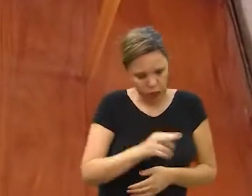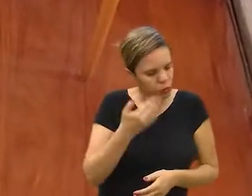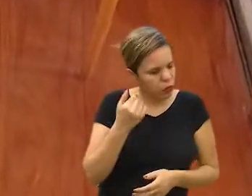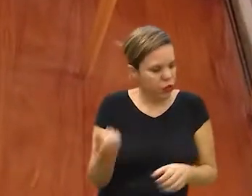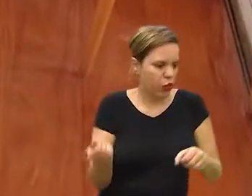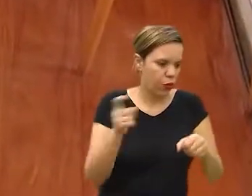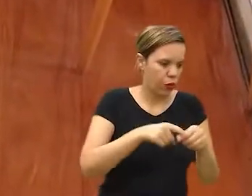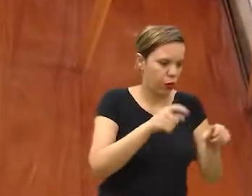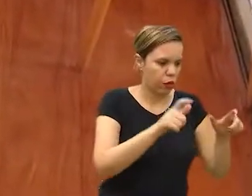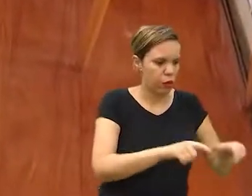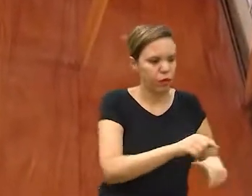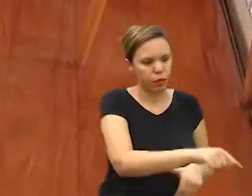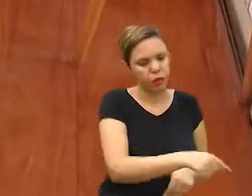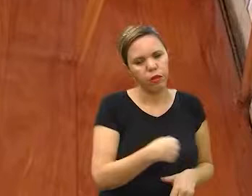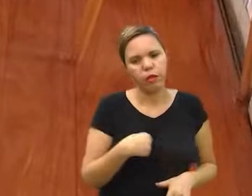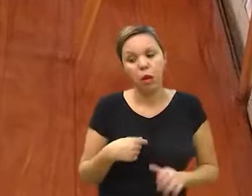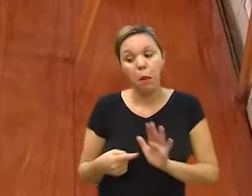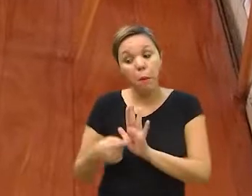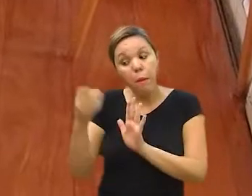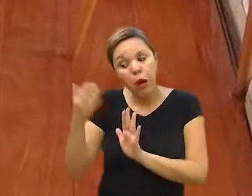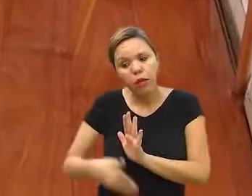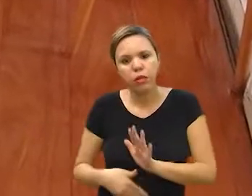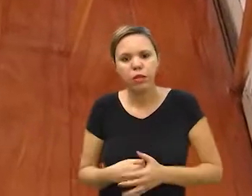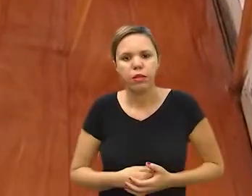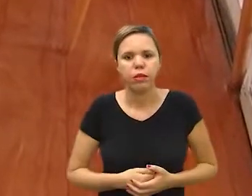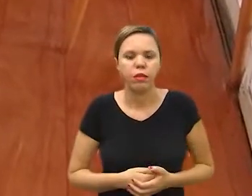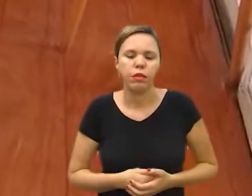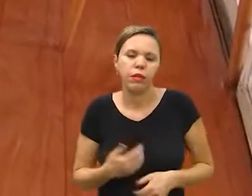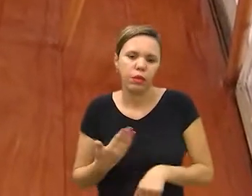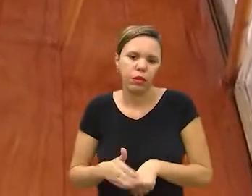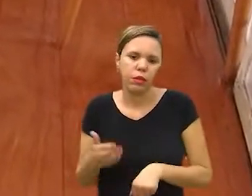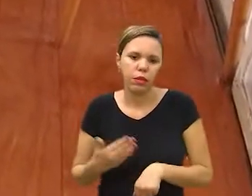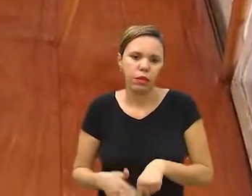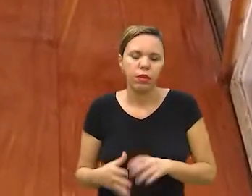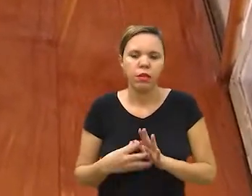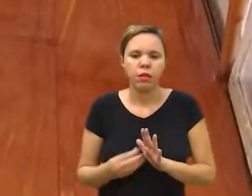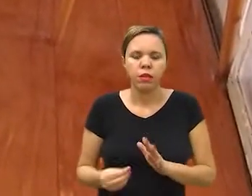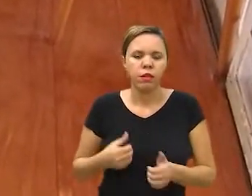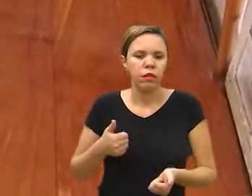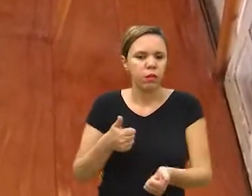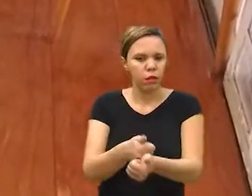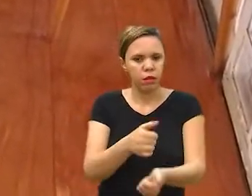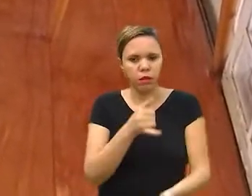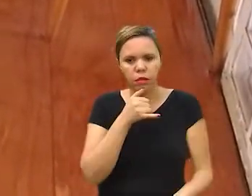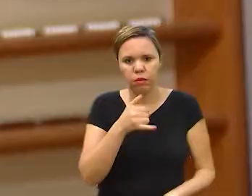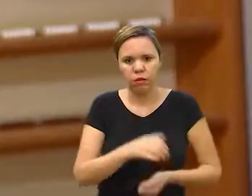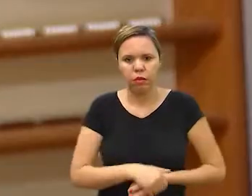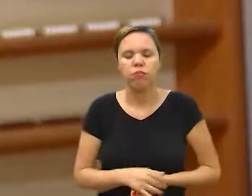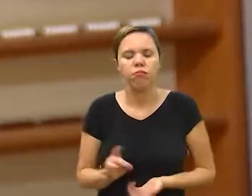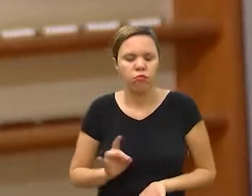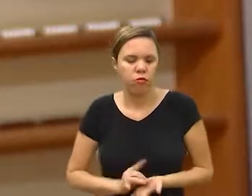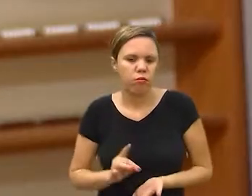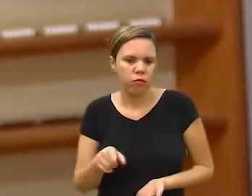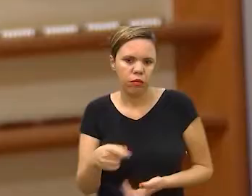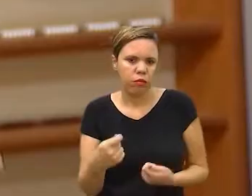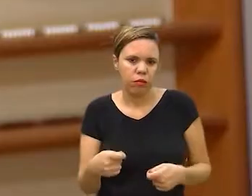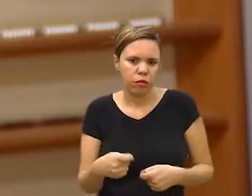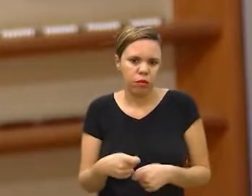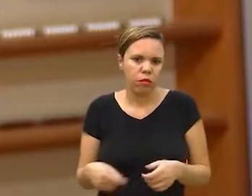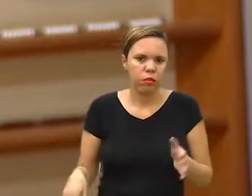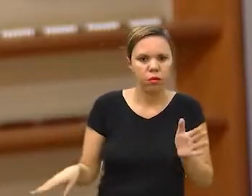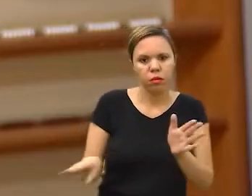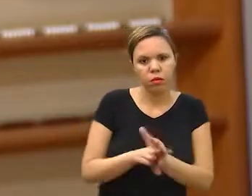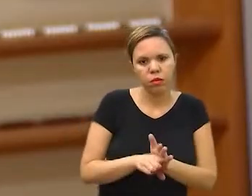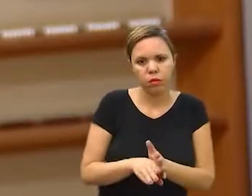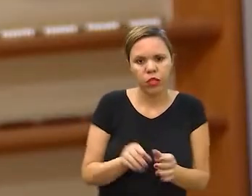coloca de volta aqui nesse lugar. A gente mostra, treina ele. A criança vai seguindo, então, exemplos. Exatamente. Sem vocês precisarem chegar